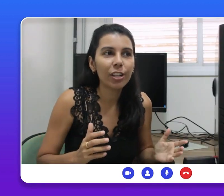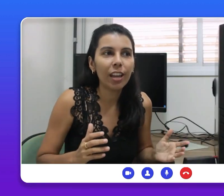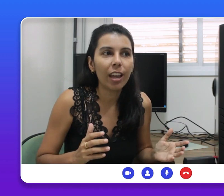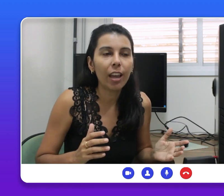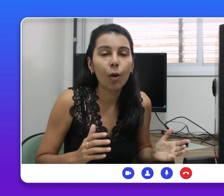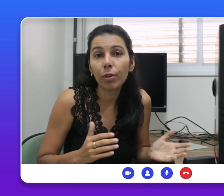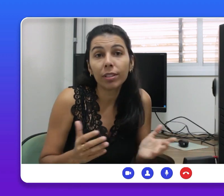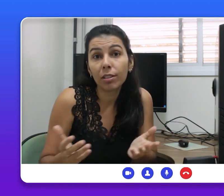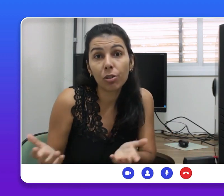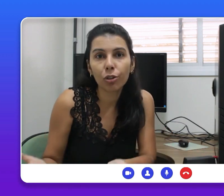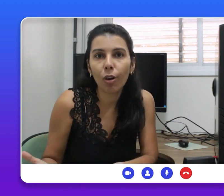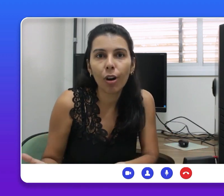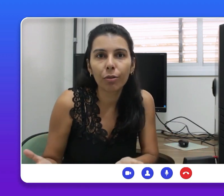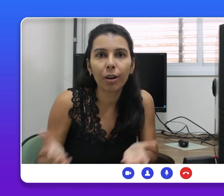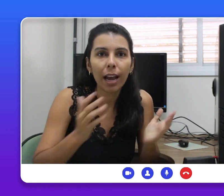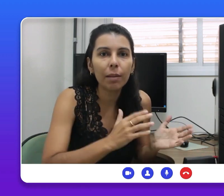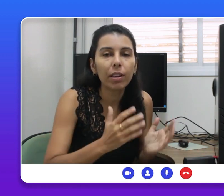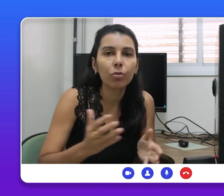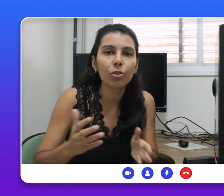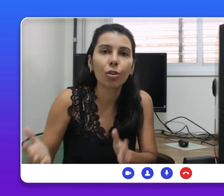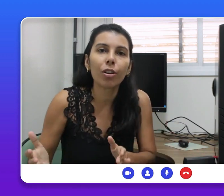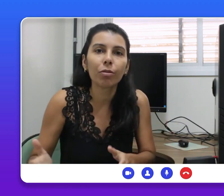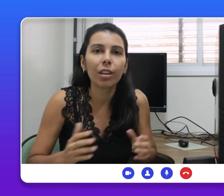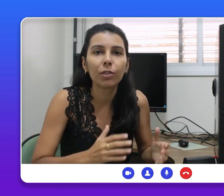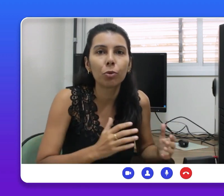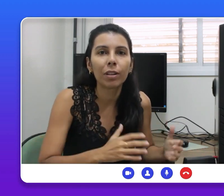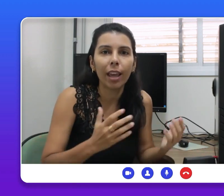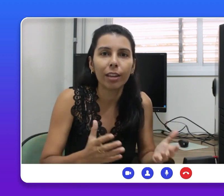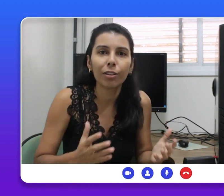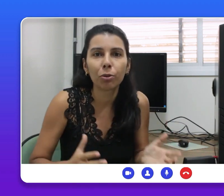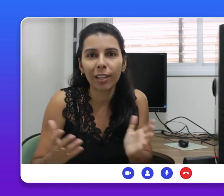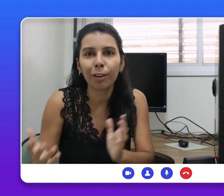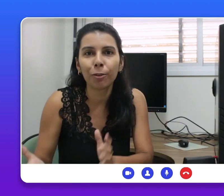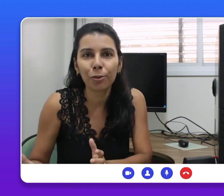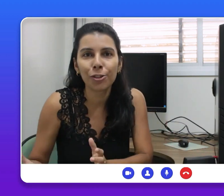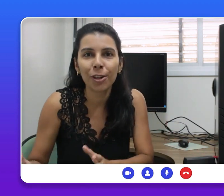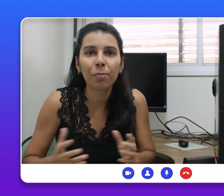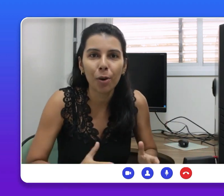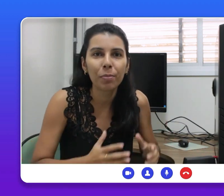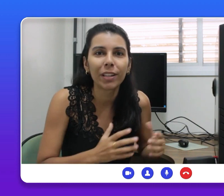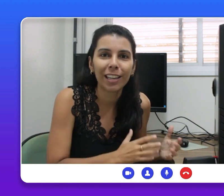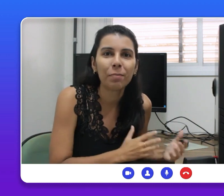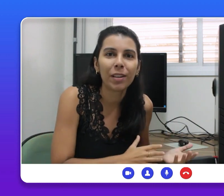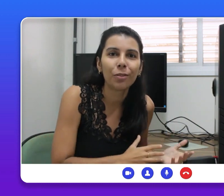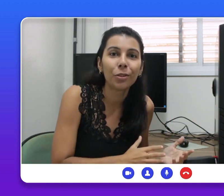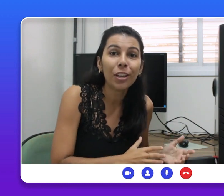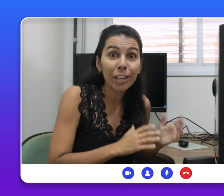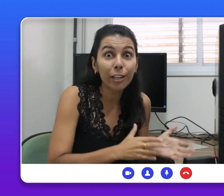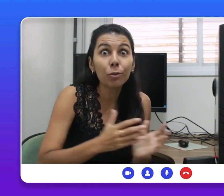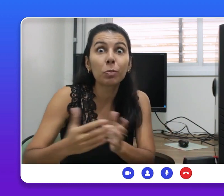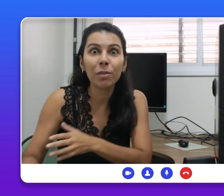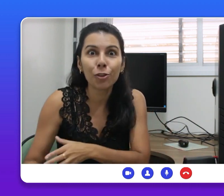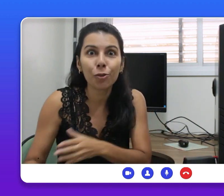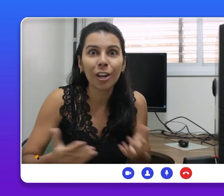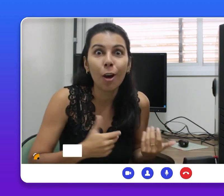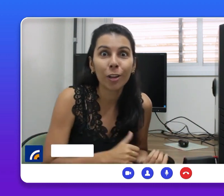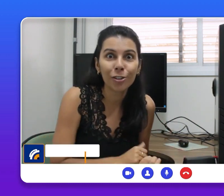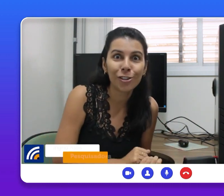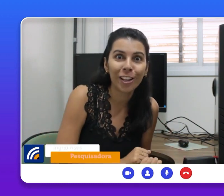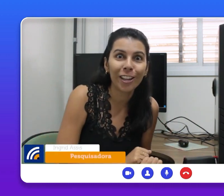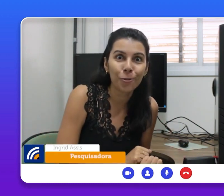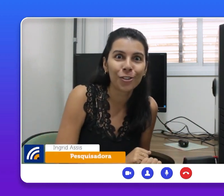comunicação e da tecnologia. A tecnologia chegou e o que dá para vislumbrar do futuro? Então, eu não vejo como se